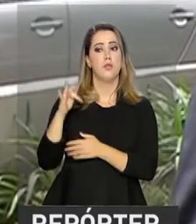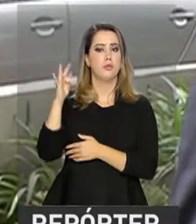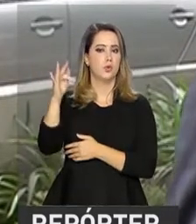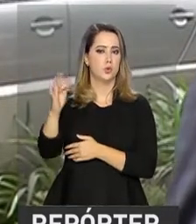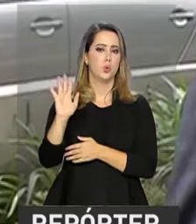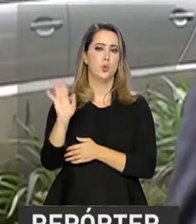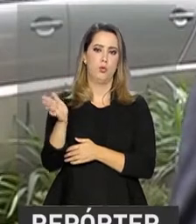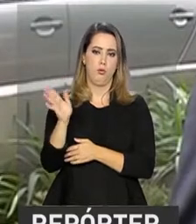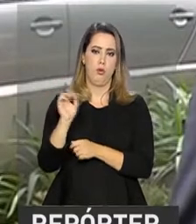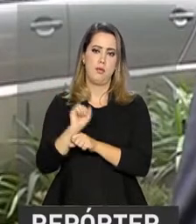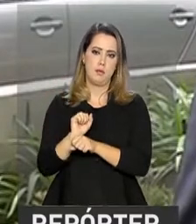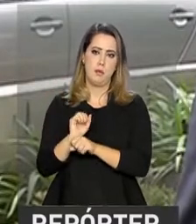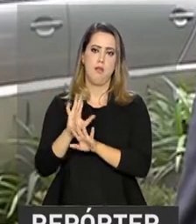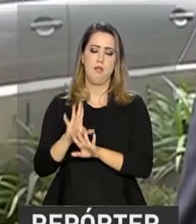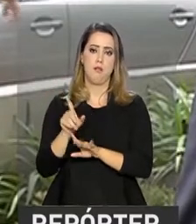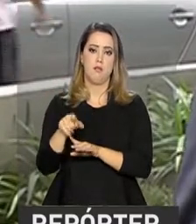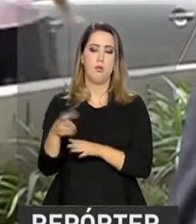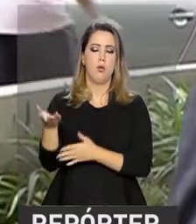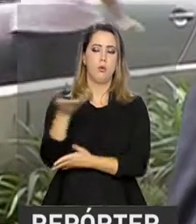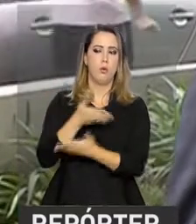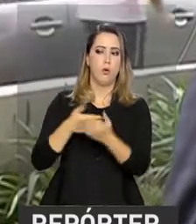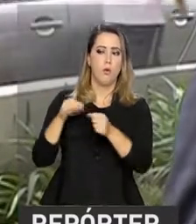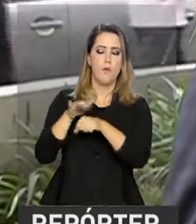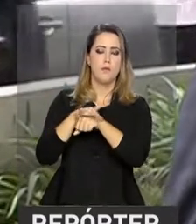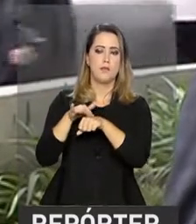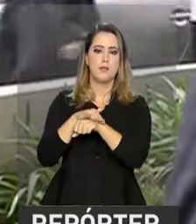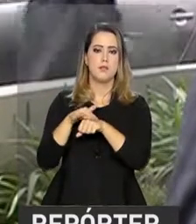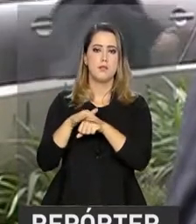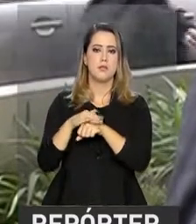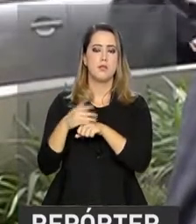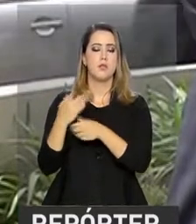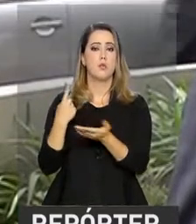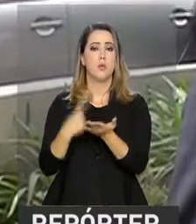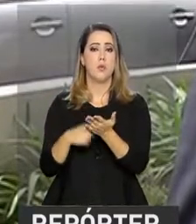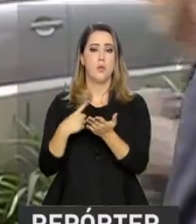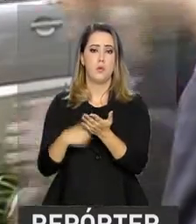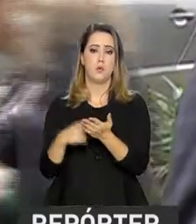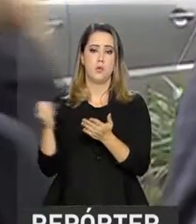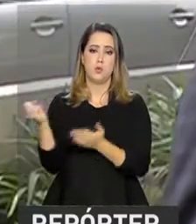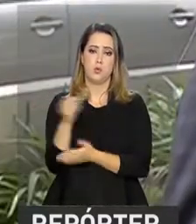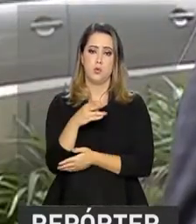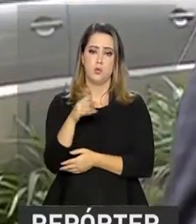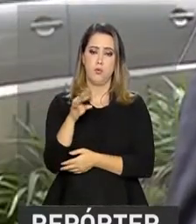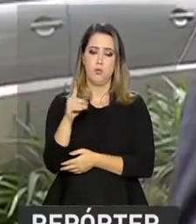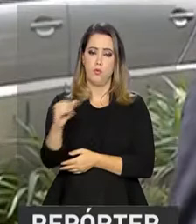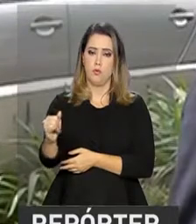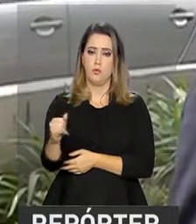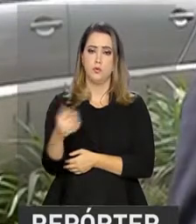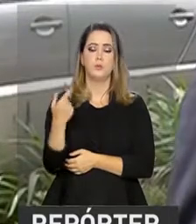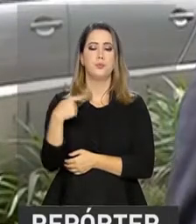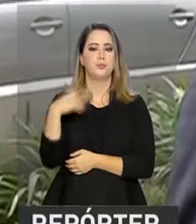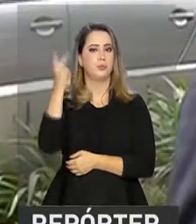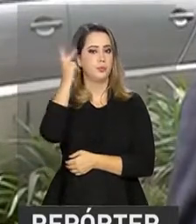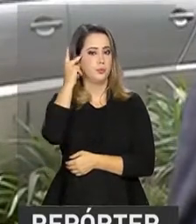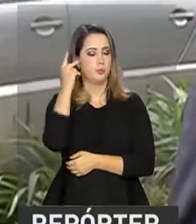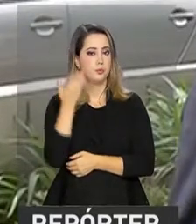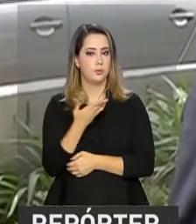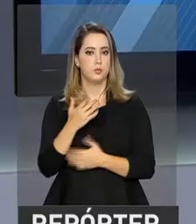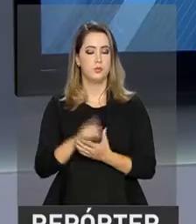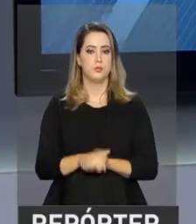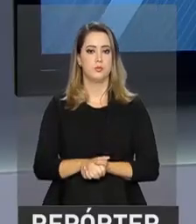e o governo brasileiro está em contato com as autoridades bolivianas para a definição de uma nova data. De São Paulo, José Luiz